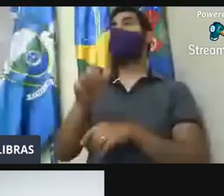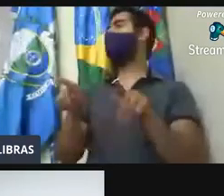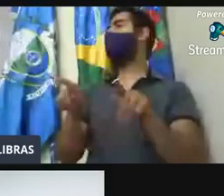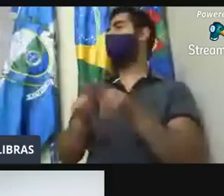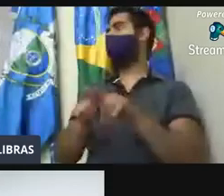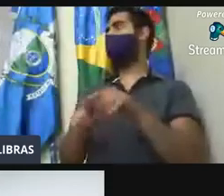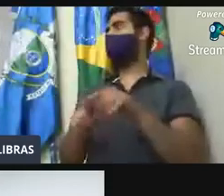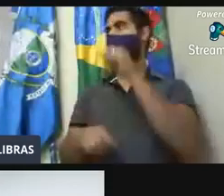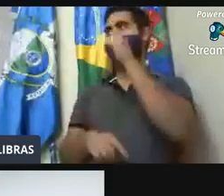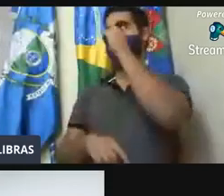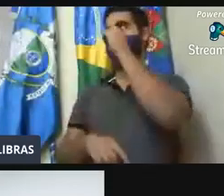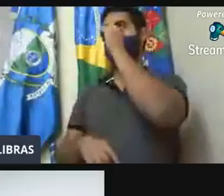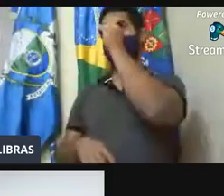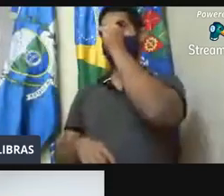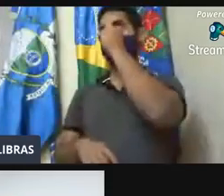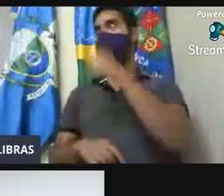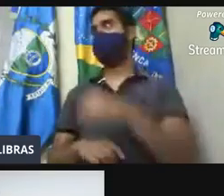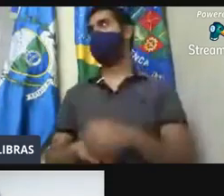Correia também.